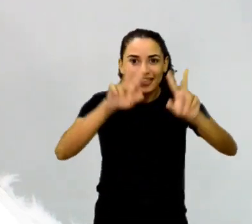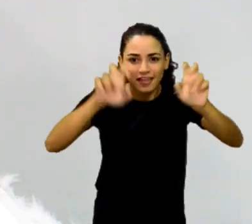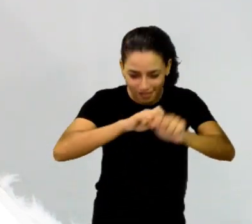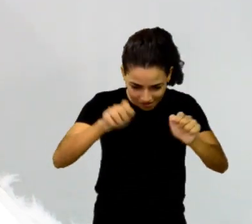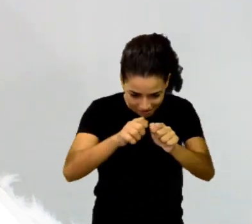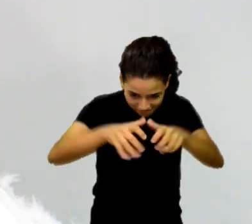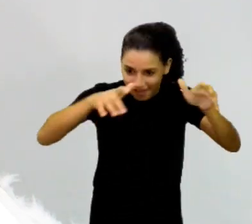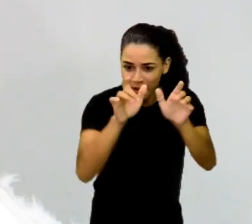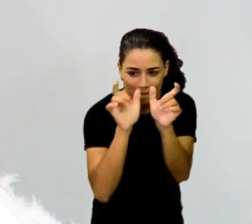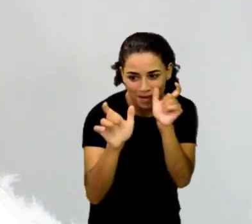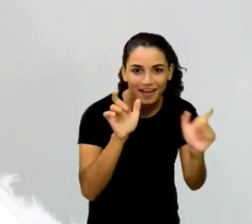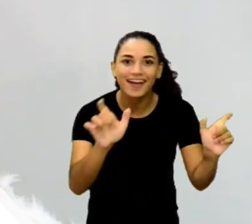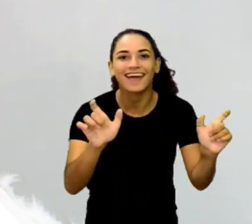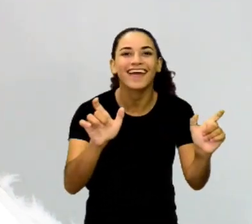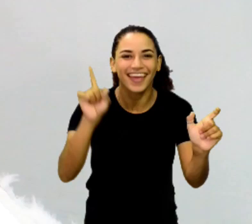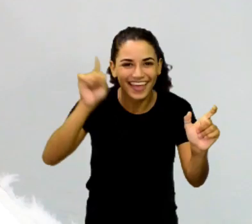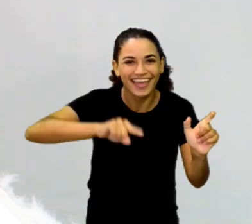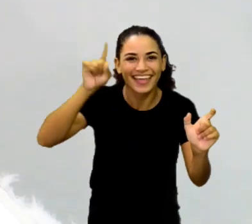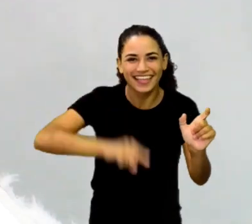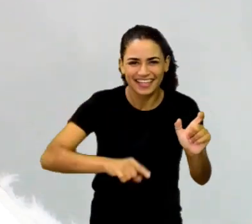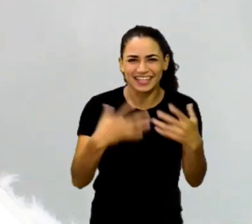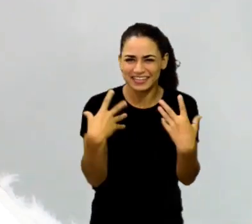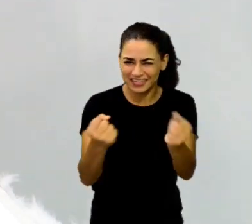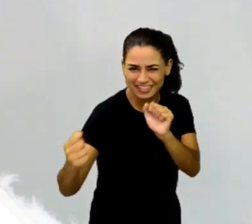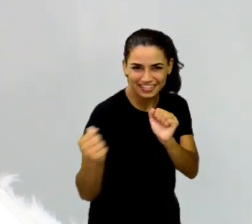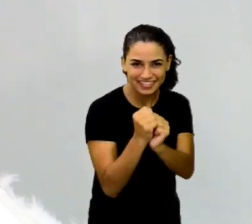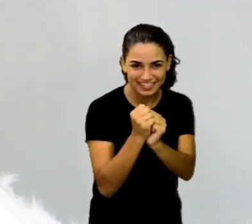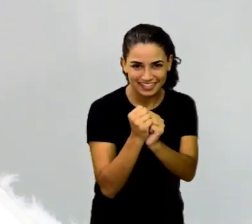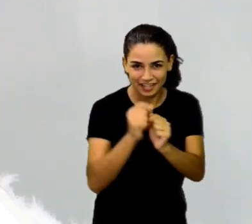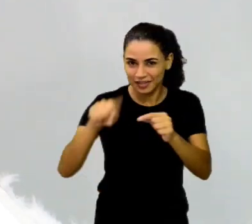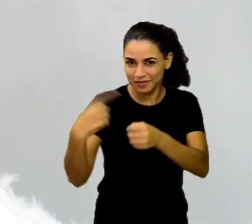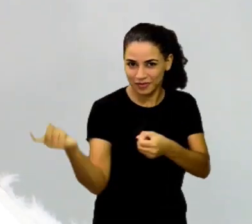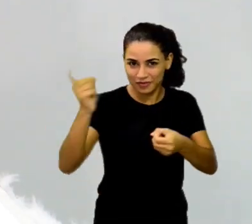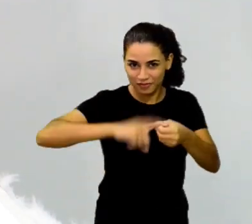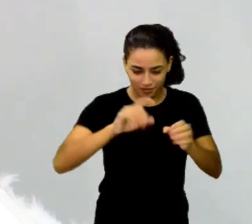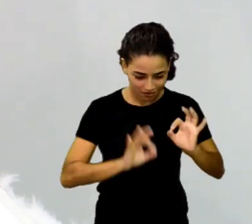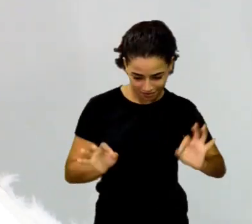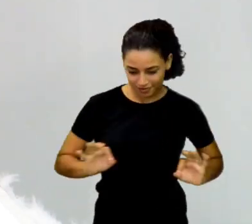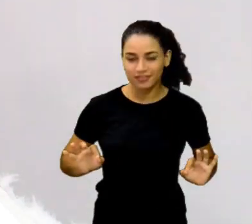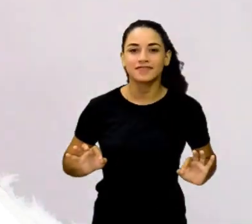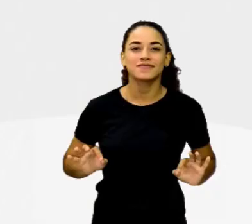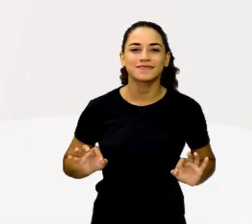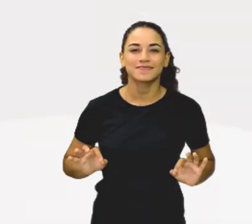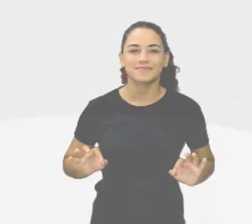magia das palavras. Fica aí com a gente. Daqui a pouco eu volto. Só vou me organizar aqui um pouco.